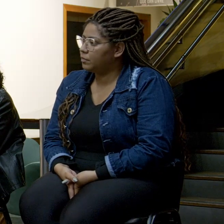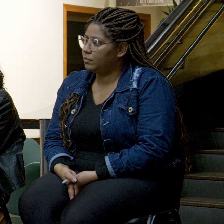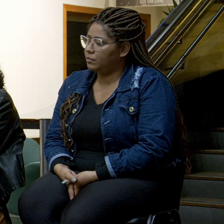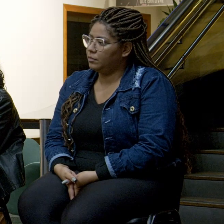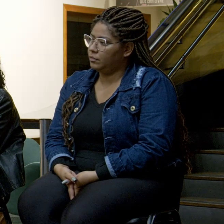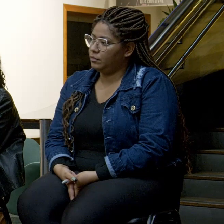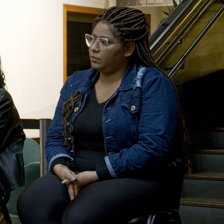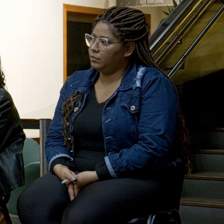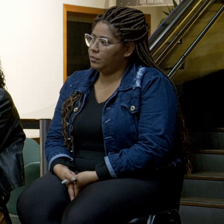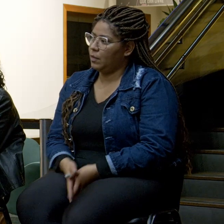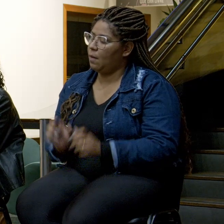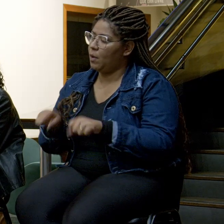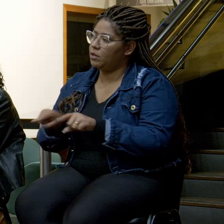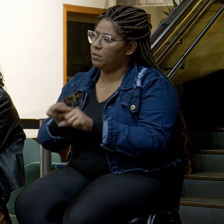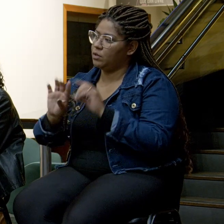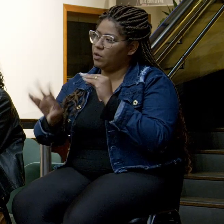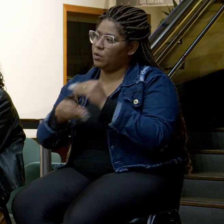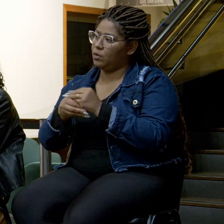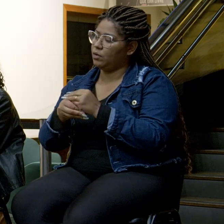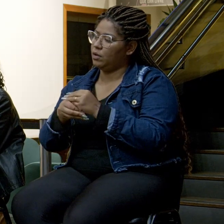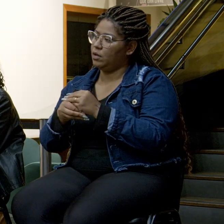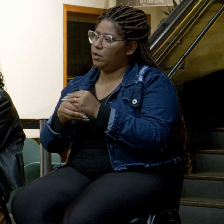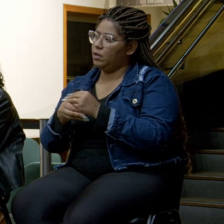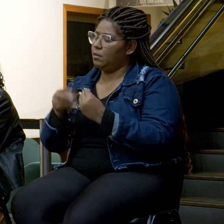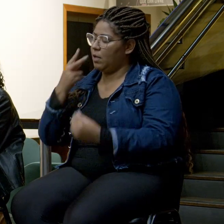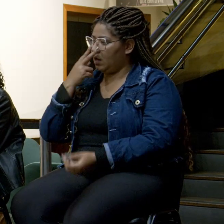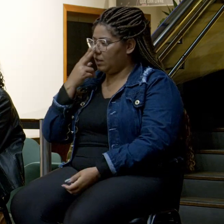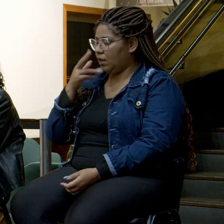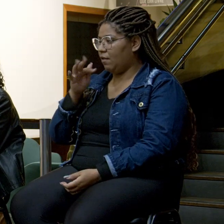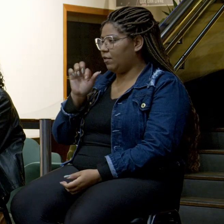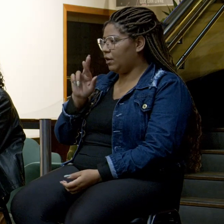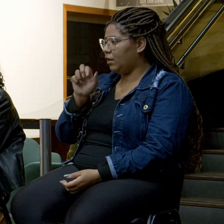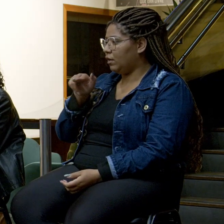Posso só complementar, porque eu acho que essa parte nem a Fernanda sabe, mas